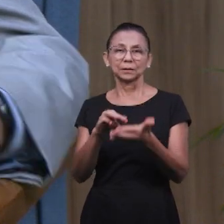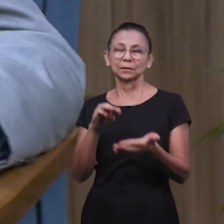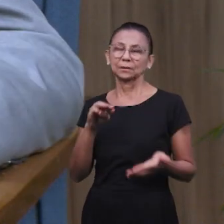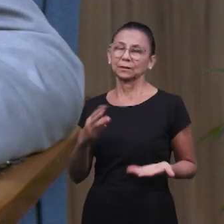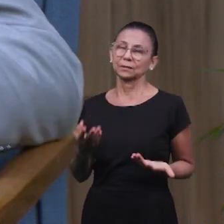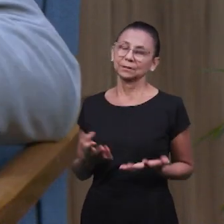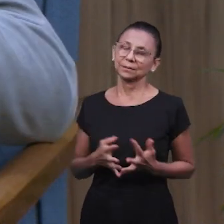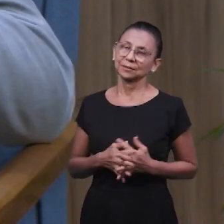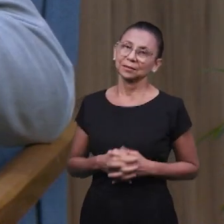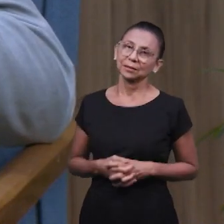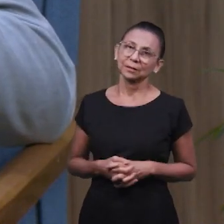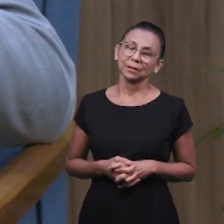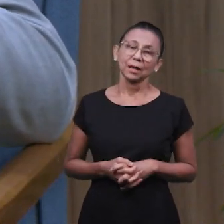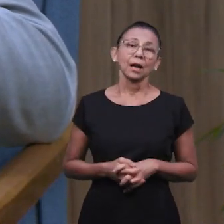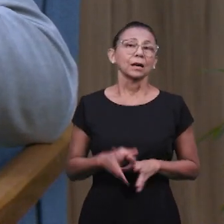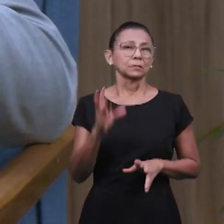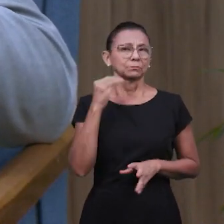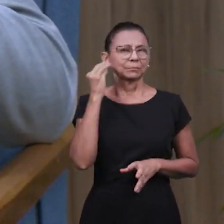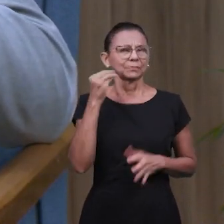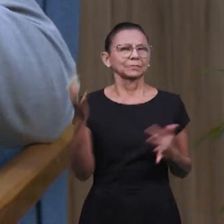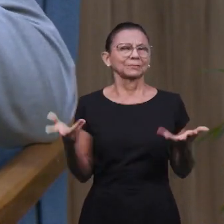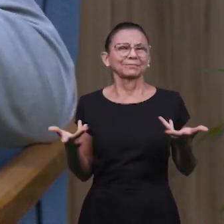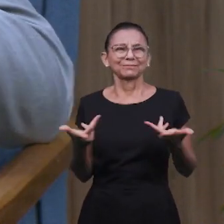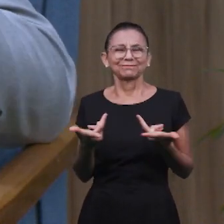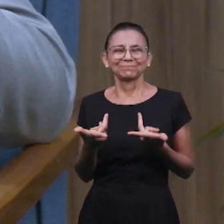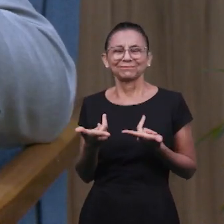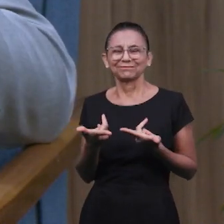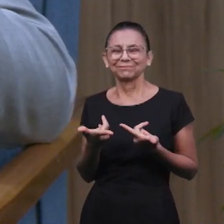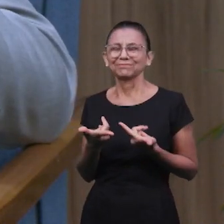Igreja Cristã Maranata. Aliás, para nós, essa tem sido